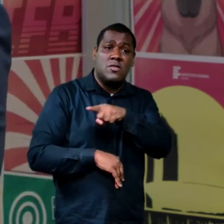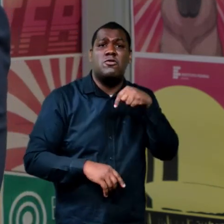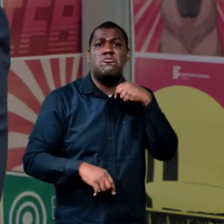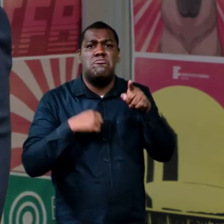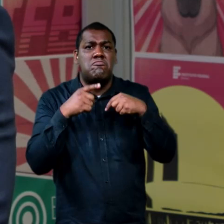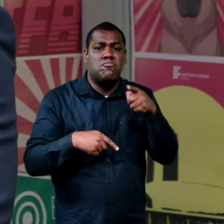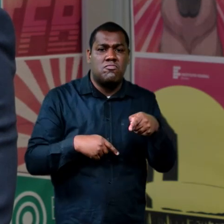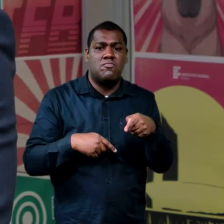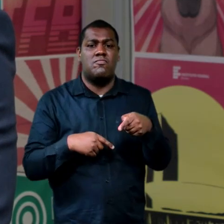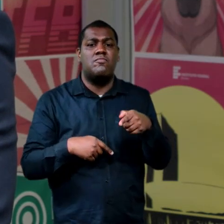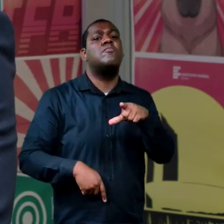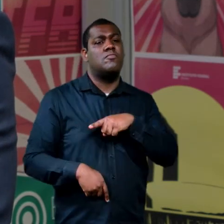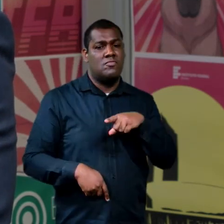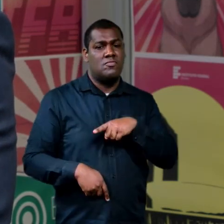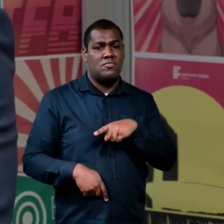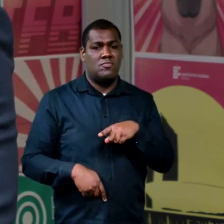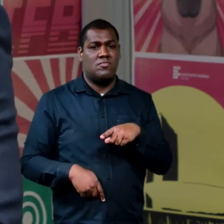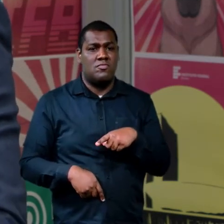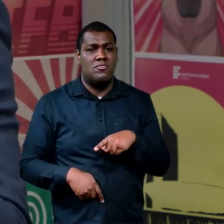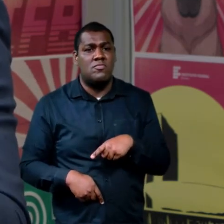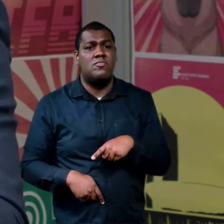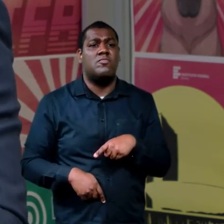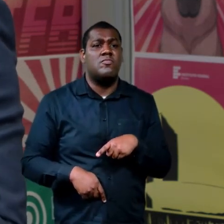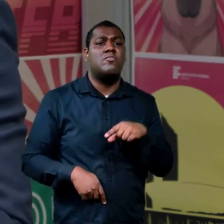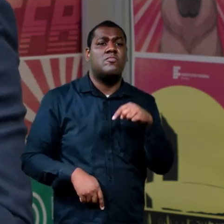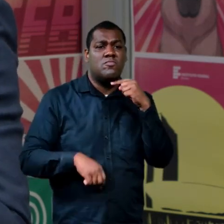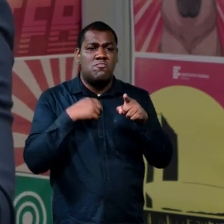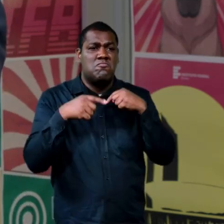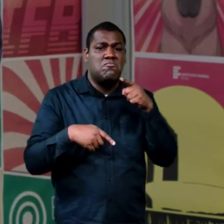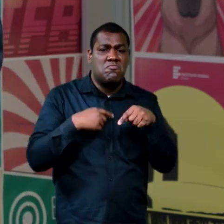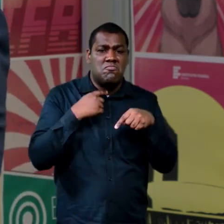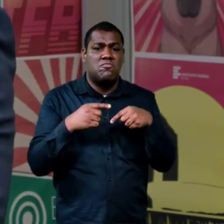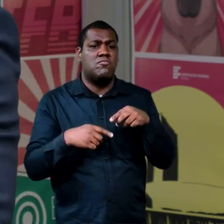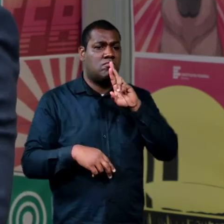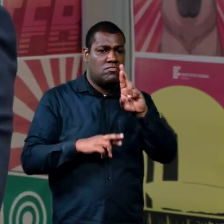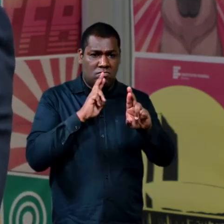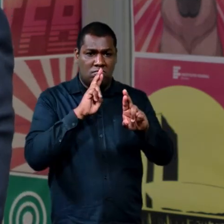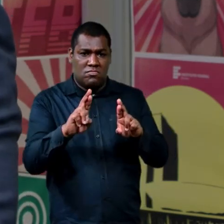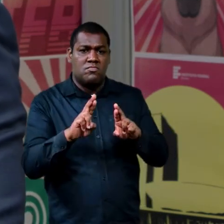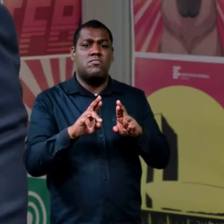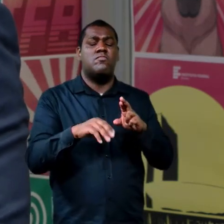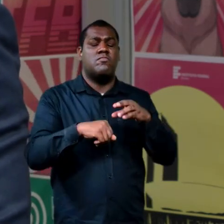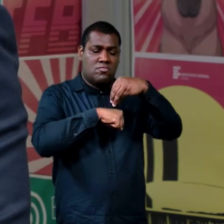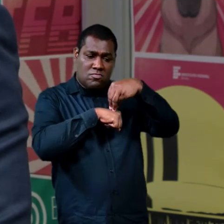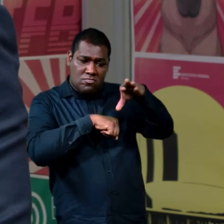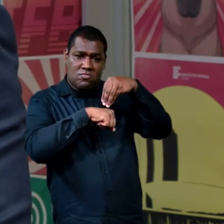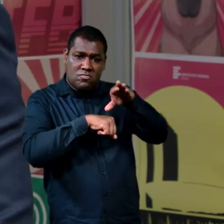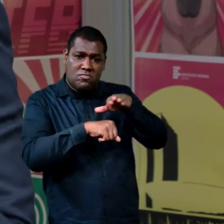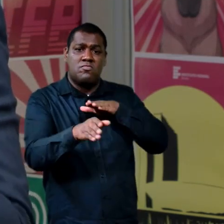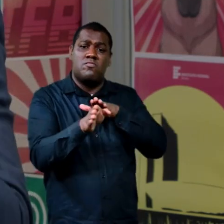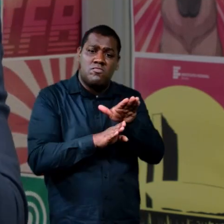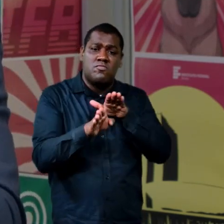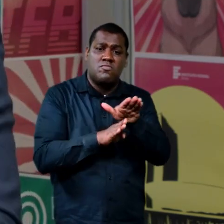a gente sempre está à disposição aqui, né, para tirar essas, para orientar, para mostrar quais são os